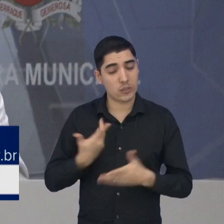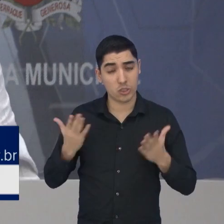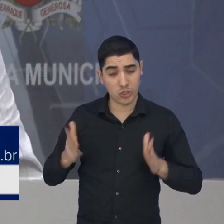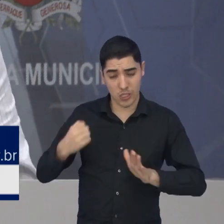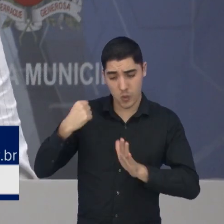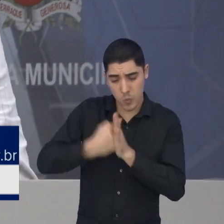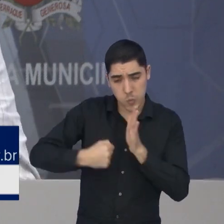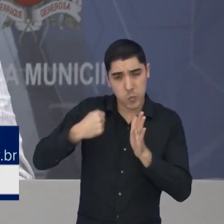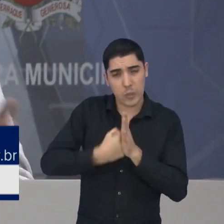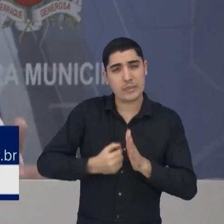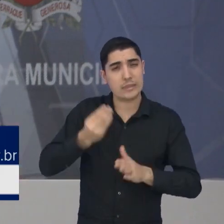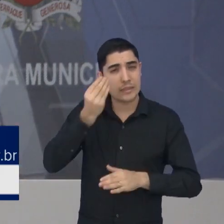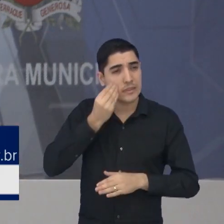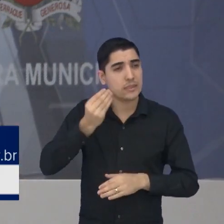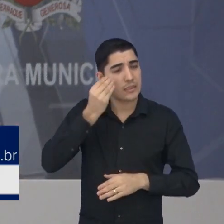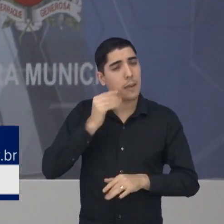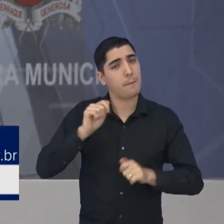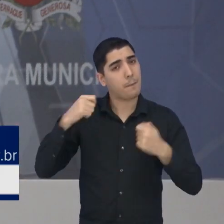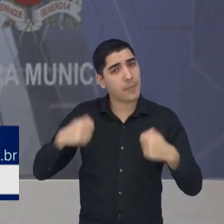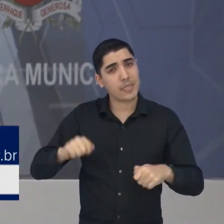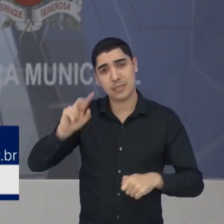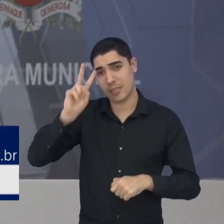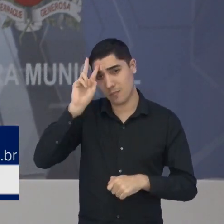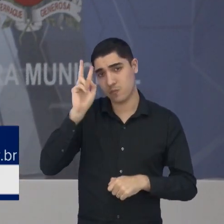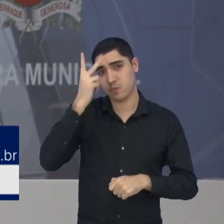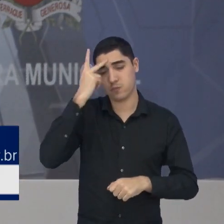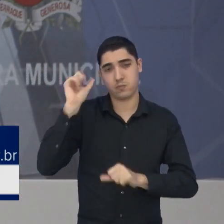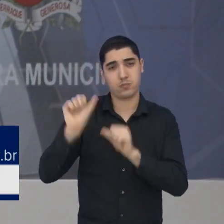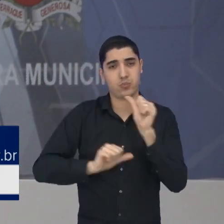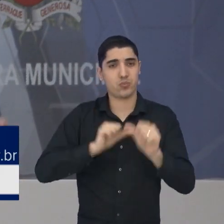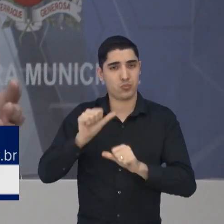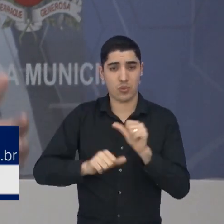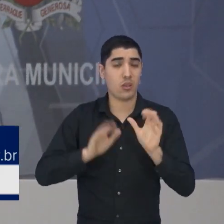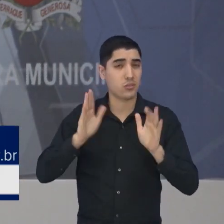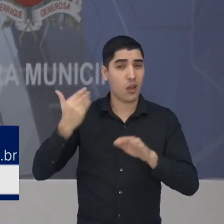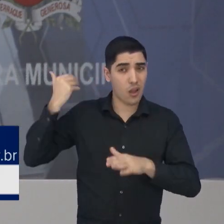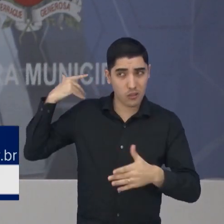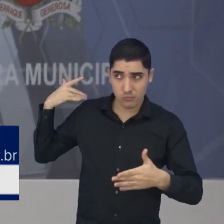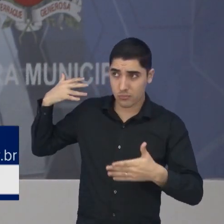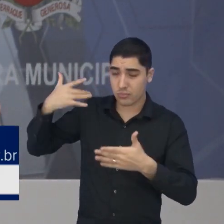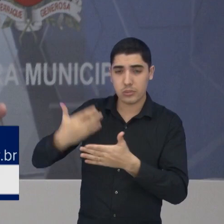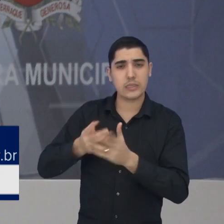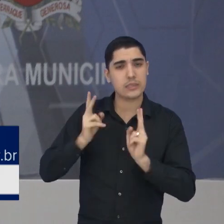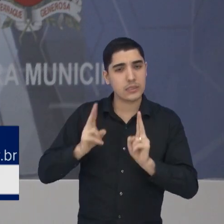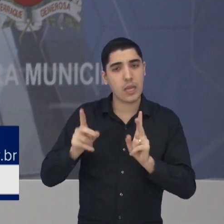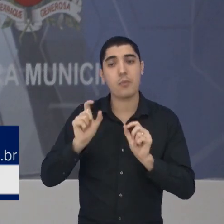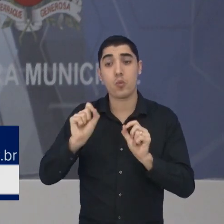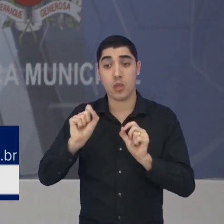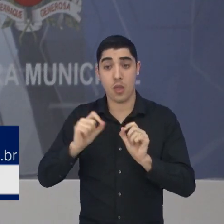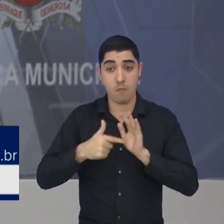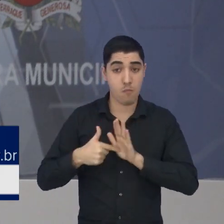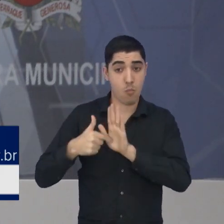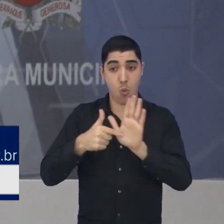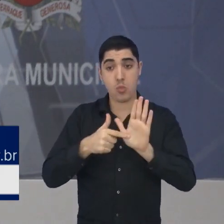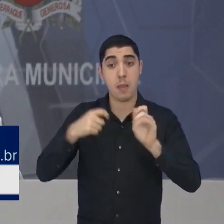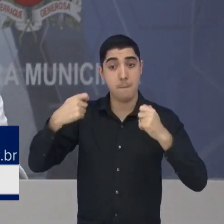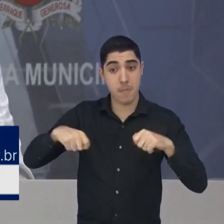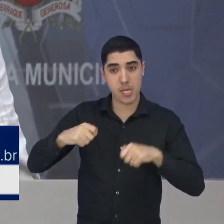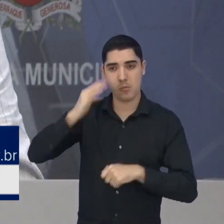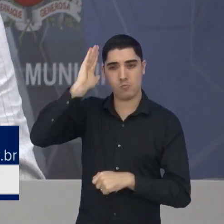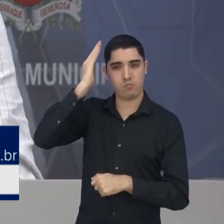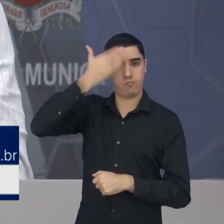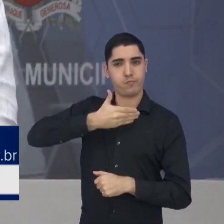nosso início do mandato, independente do processo em discussão. A gente sempre defende a transparência na coisa